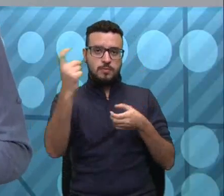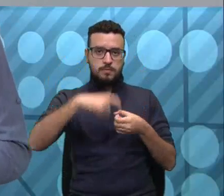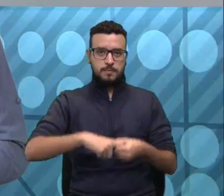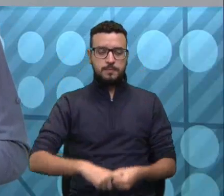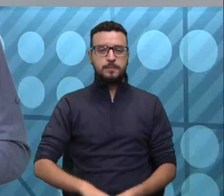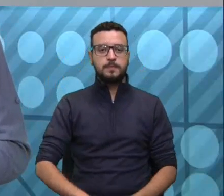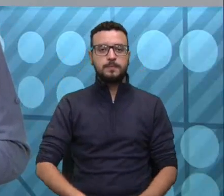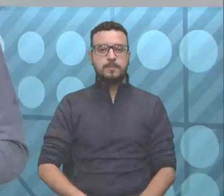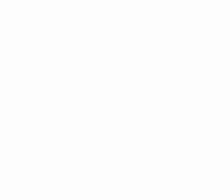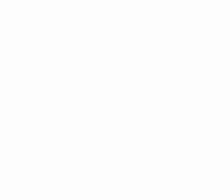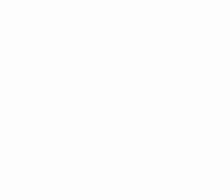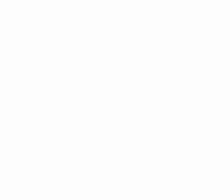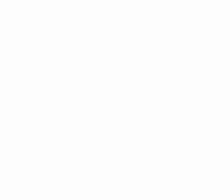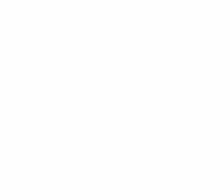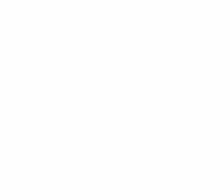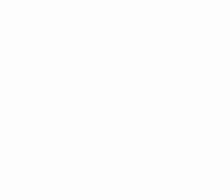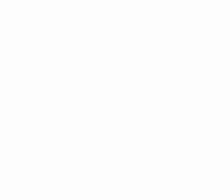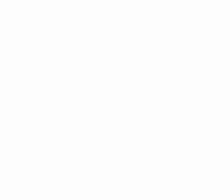retorna.